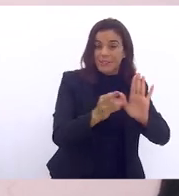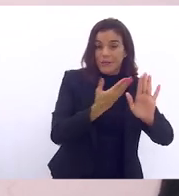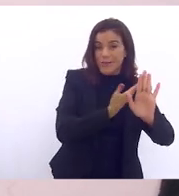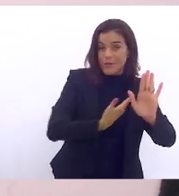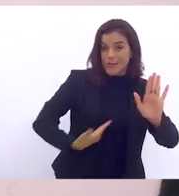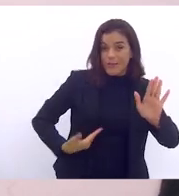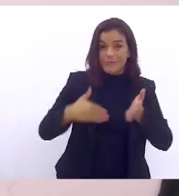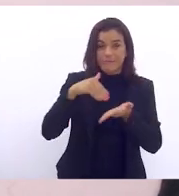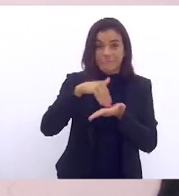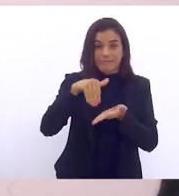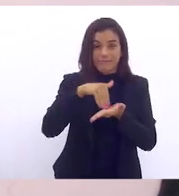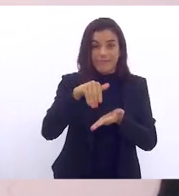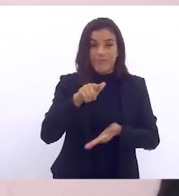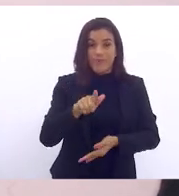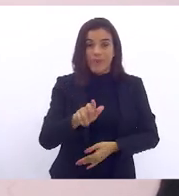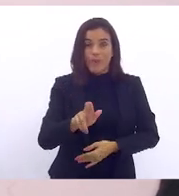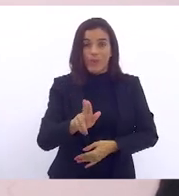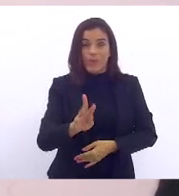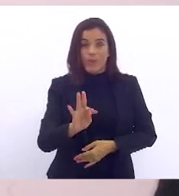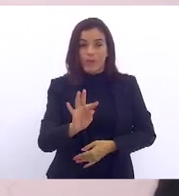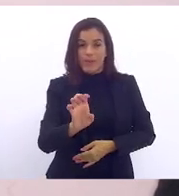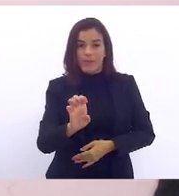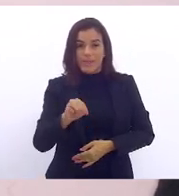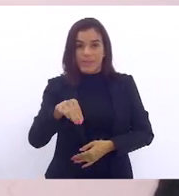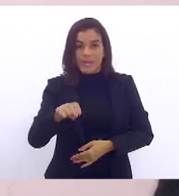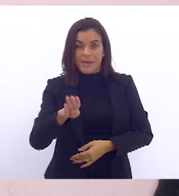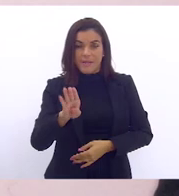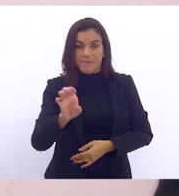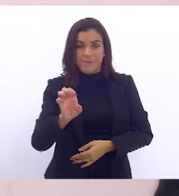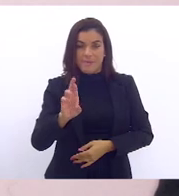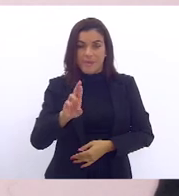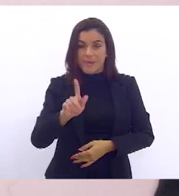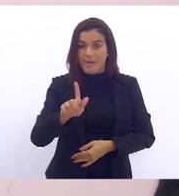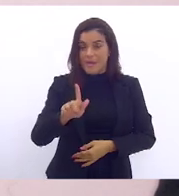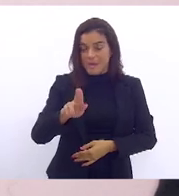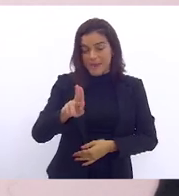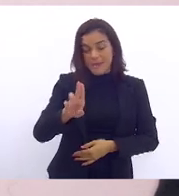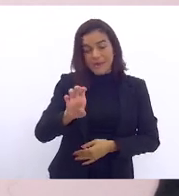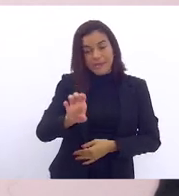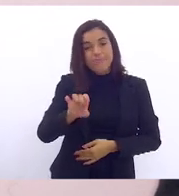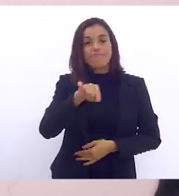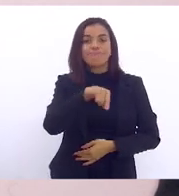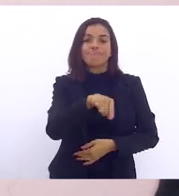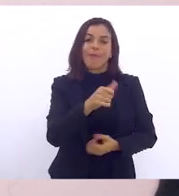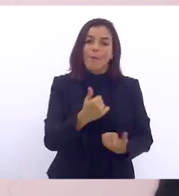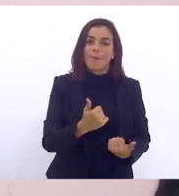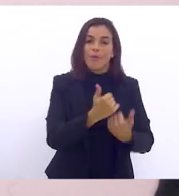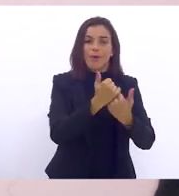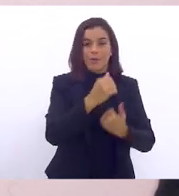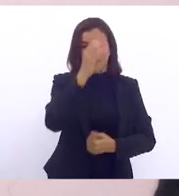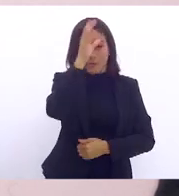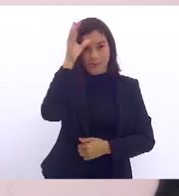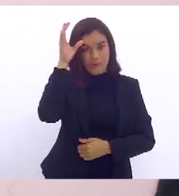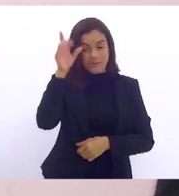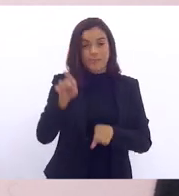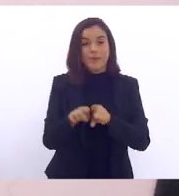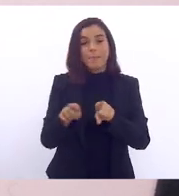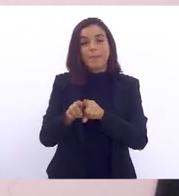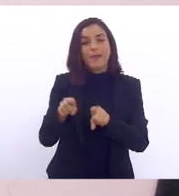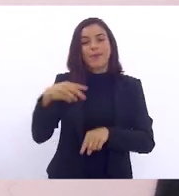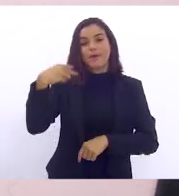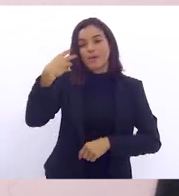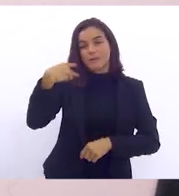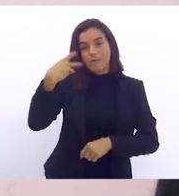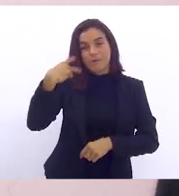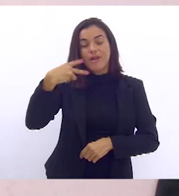o secretário Gutemberg de Paula em defesa do consumidor né o senhor Hugo graçano que é Vereador Né aqui